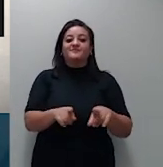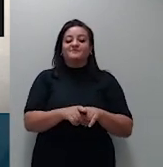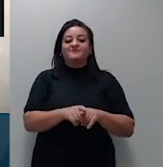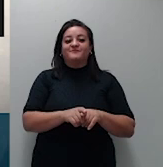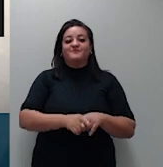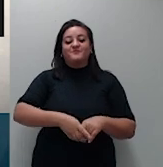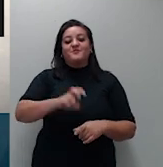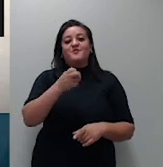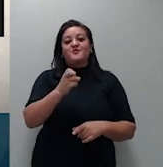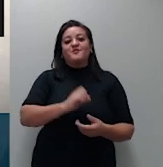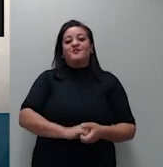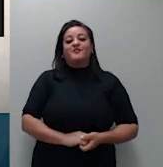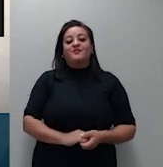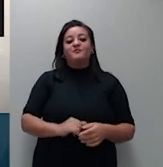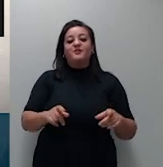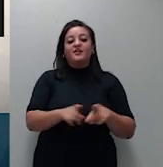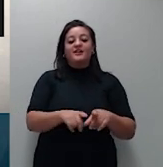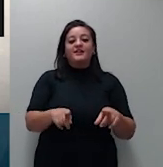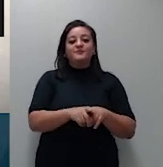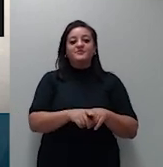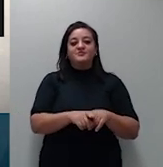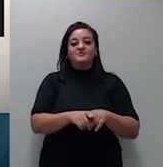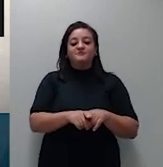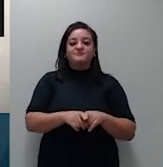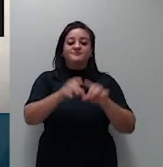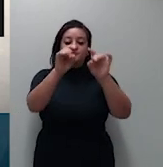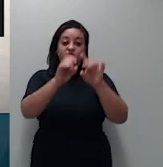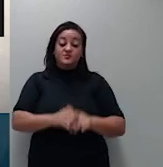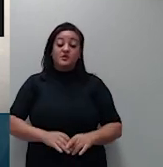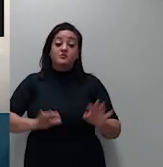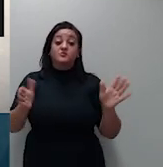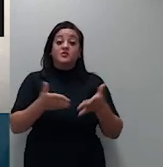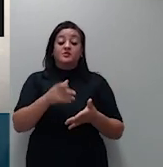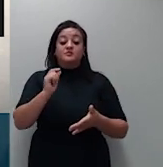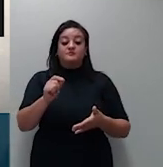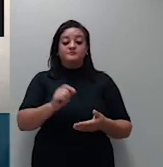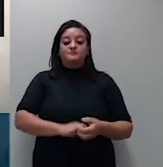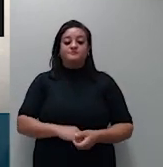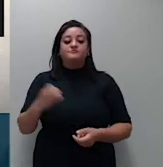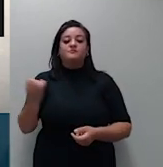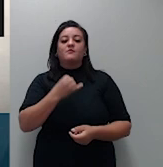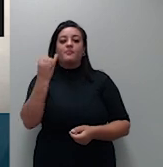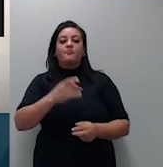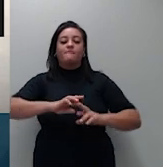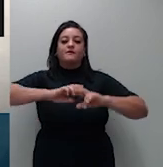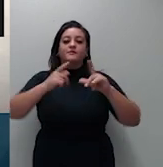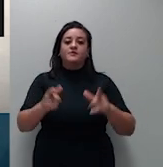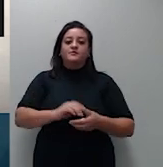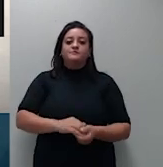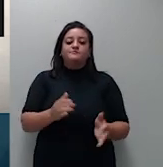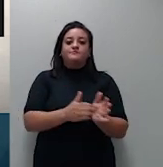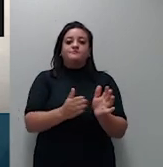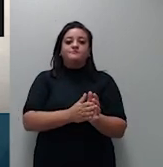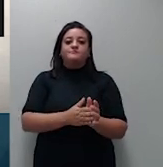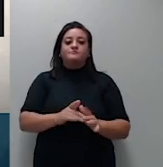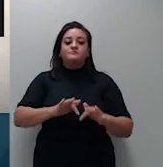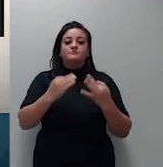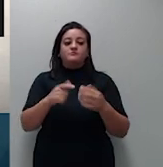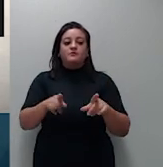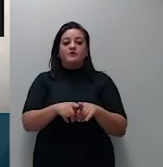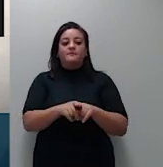retorno portanto está aqui desde já e Levante de tensão entre bem de família voluntário legal